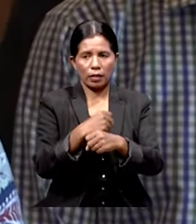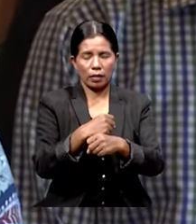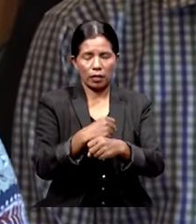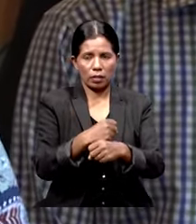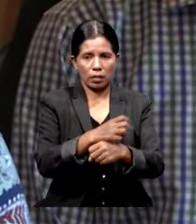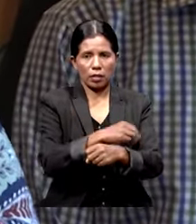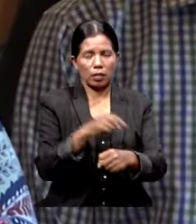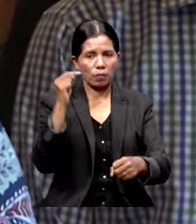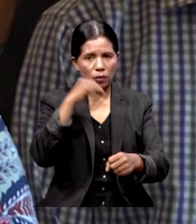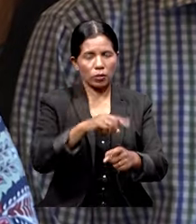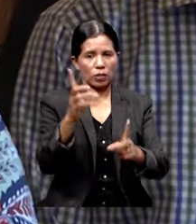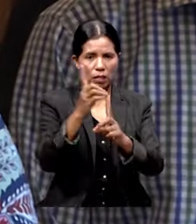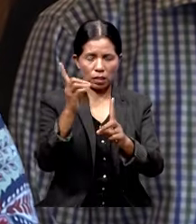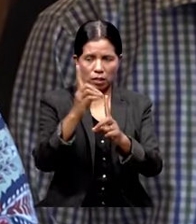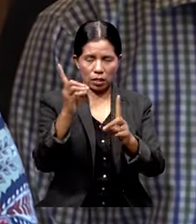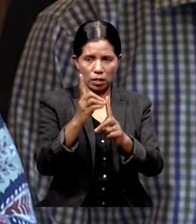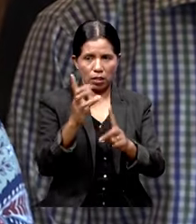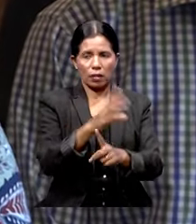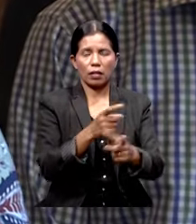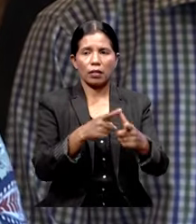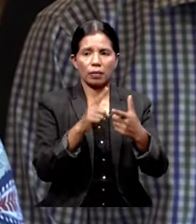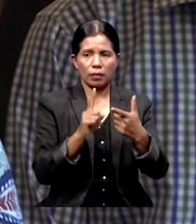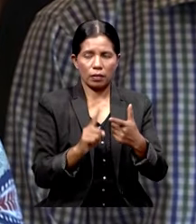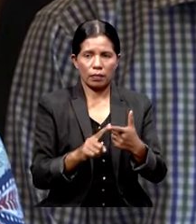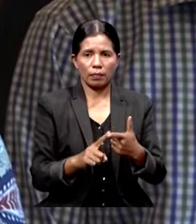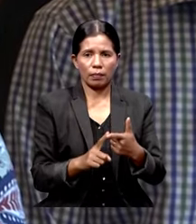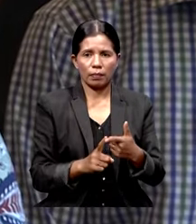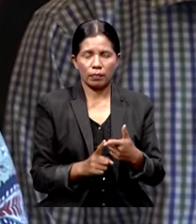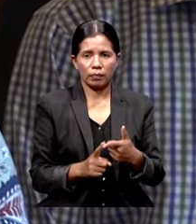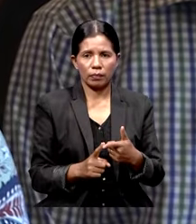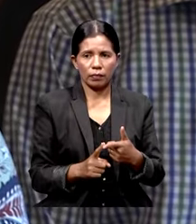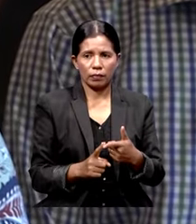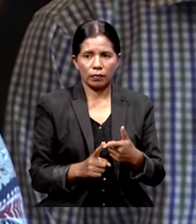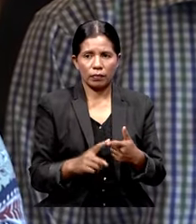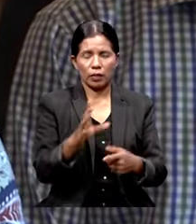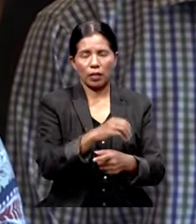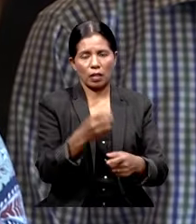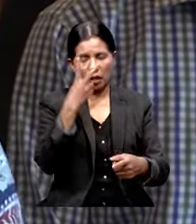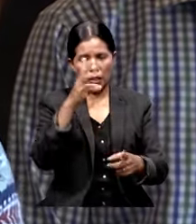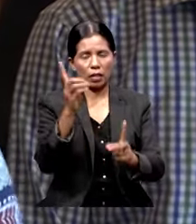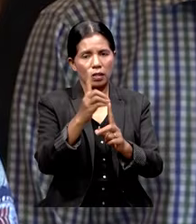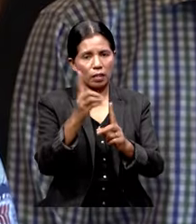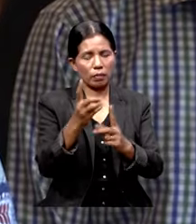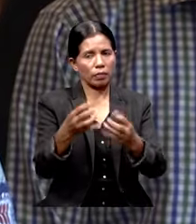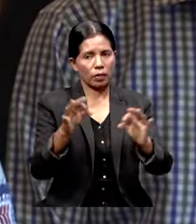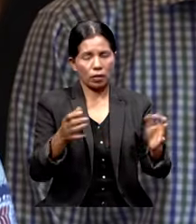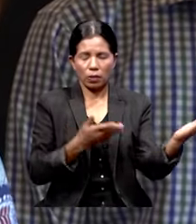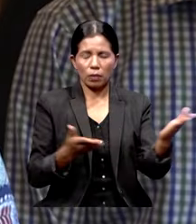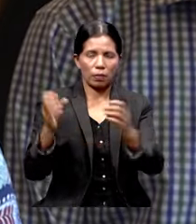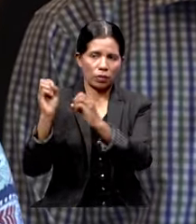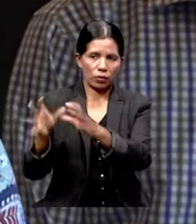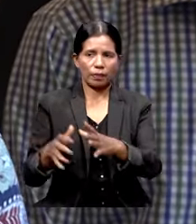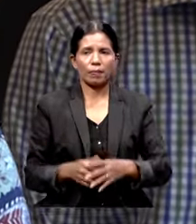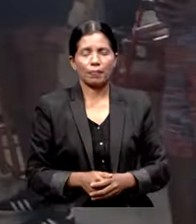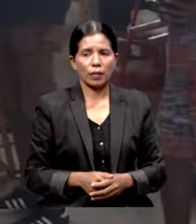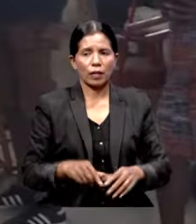falsifica nia legal no mos expira han me expira sira tem que hodia ne basoi antes